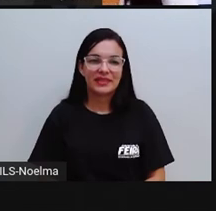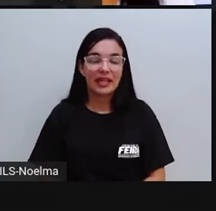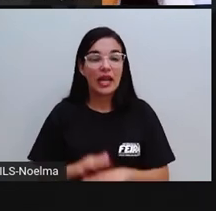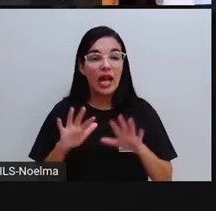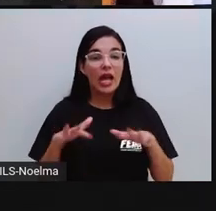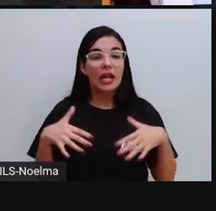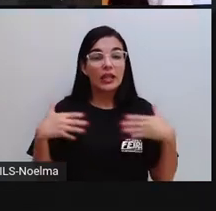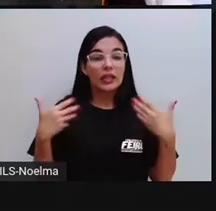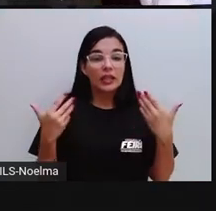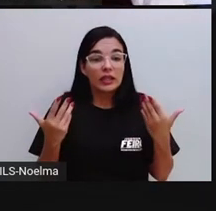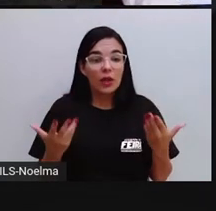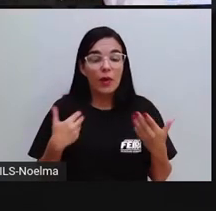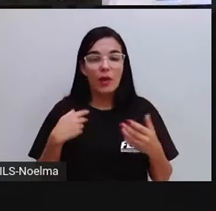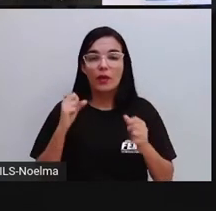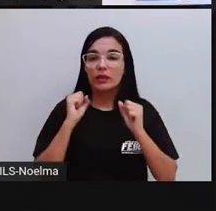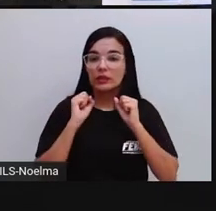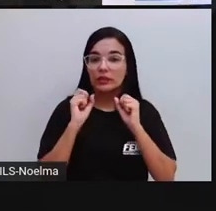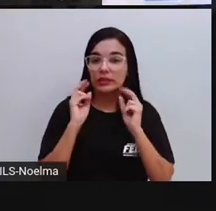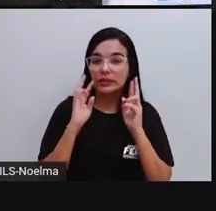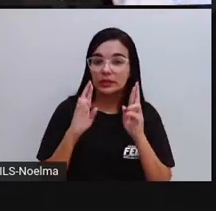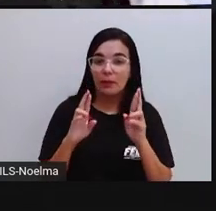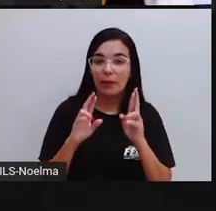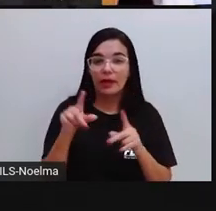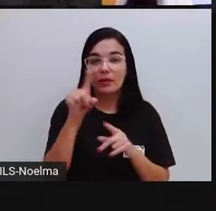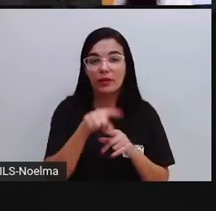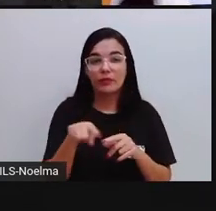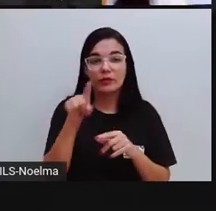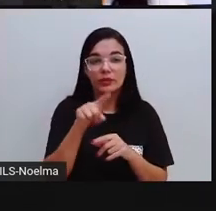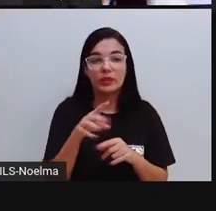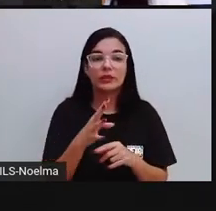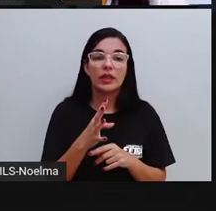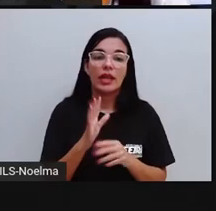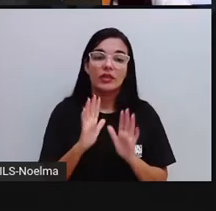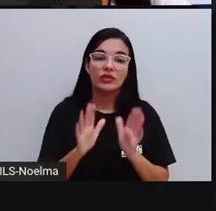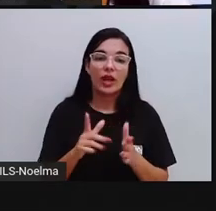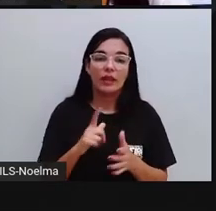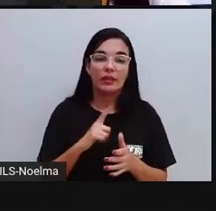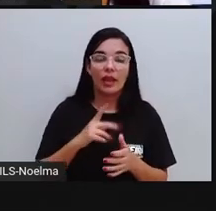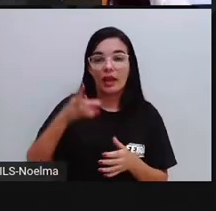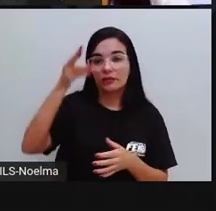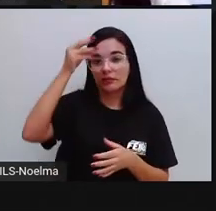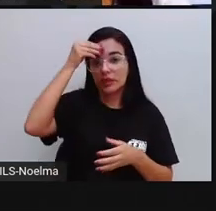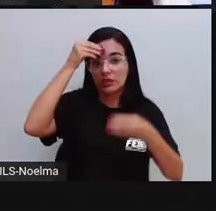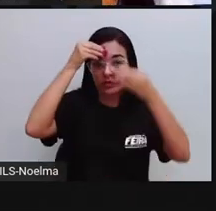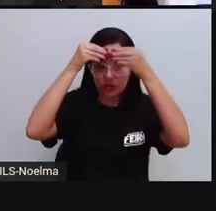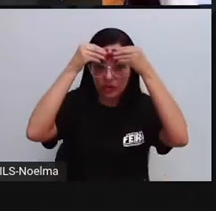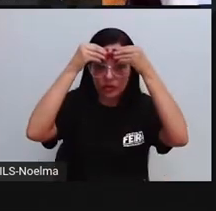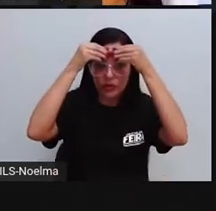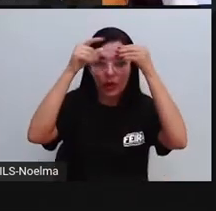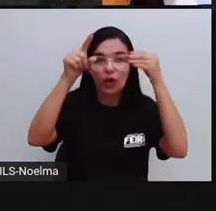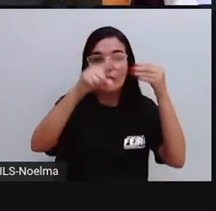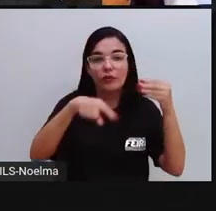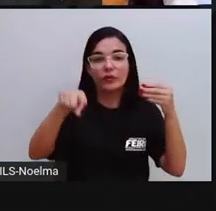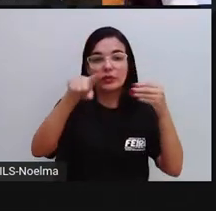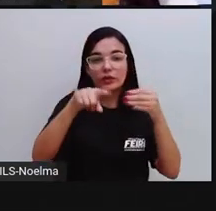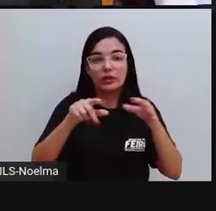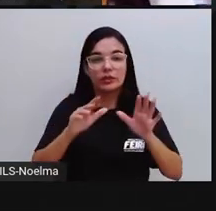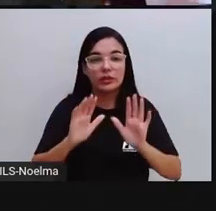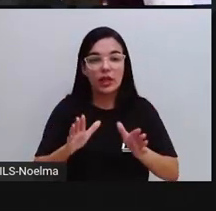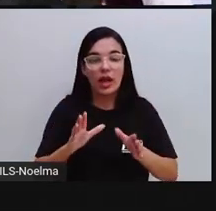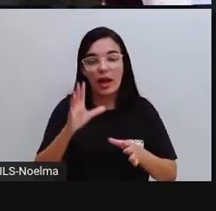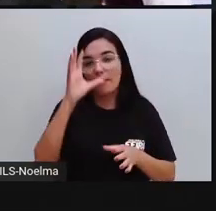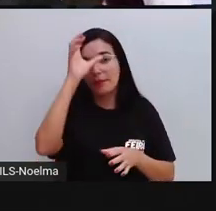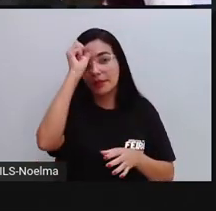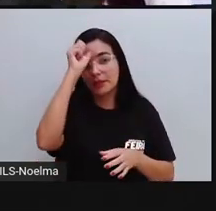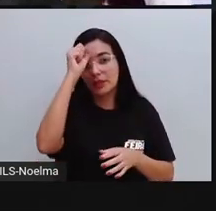Bom, gente, eu espero que vocês tenham compreendido. Vocês puderam conhecer no nosso primeiro momento um